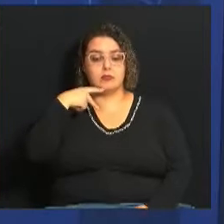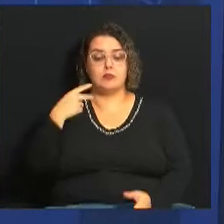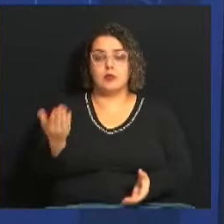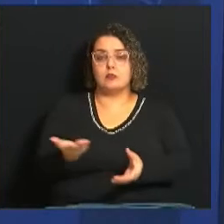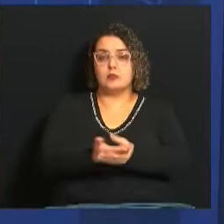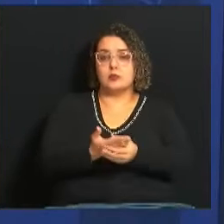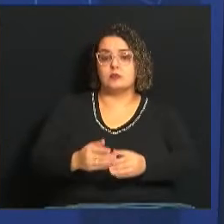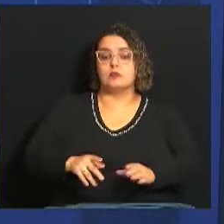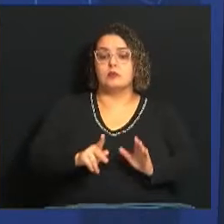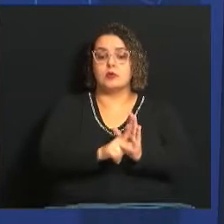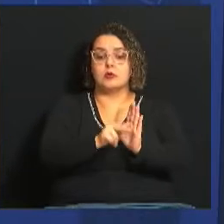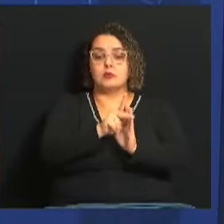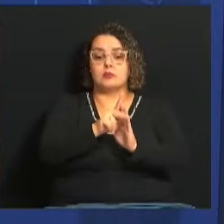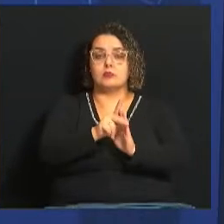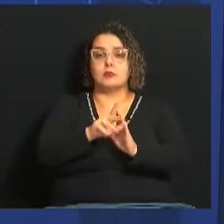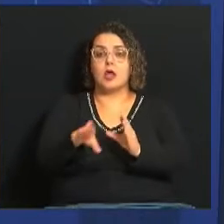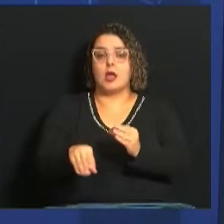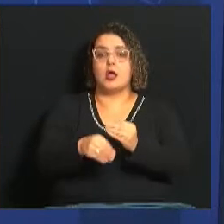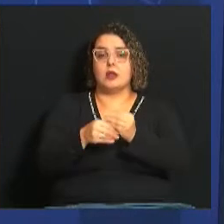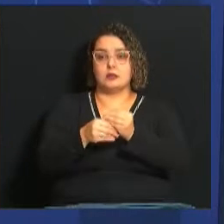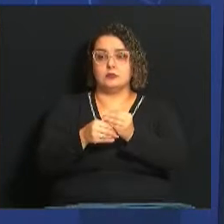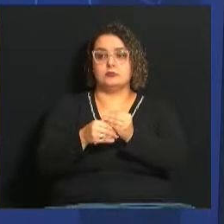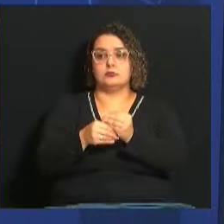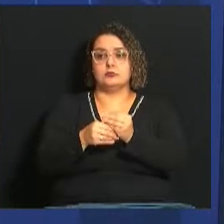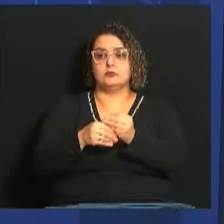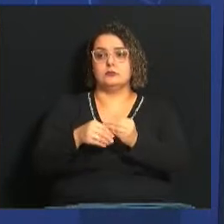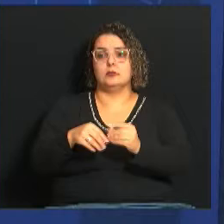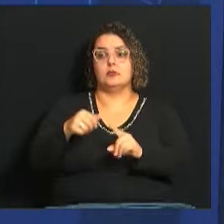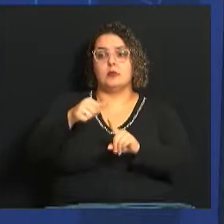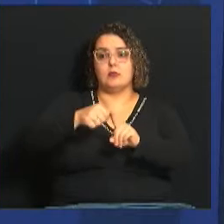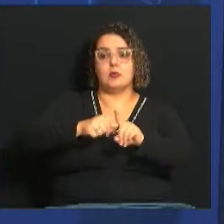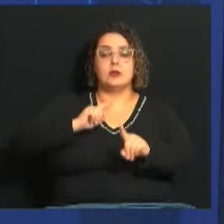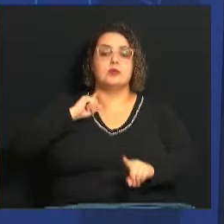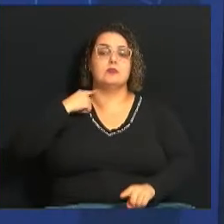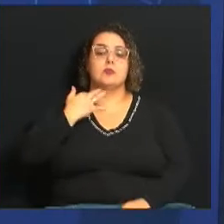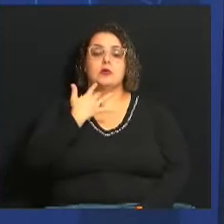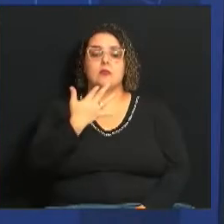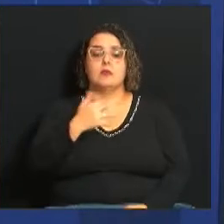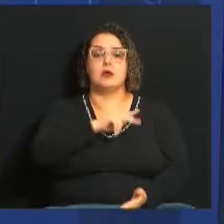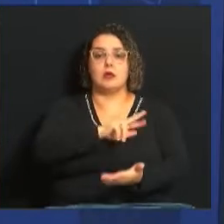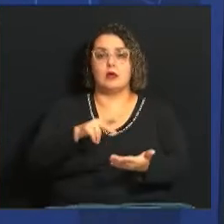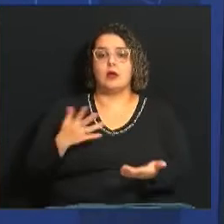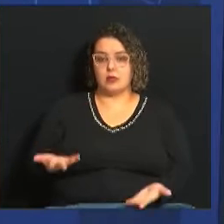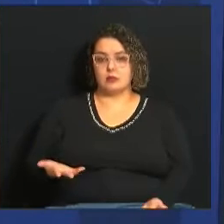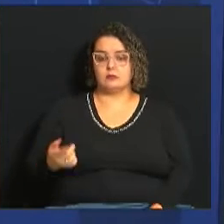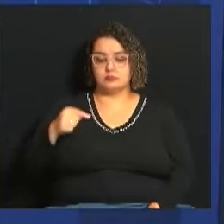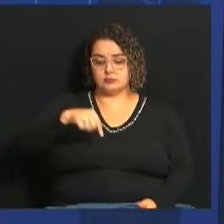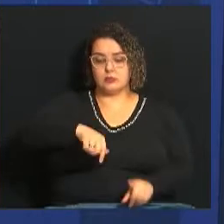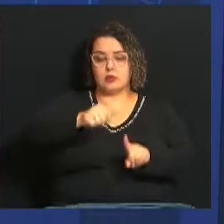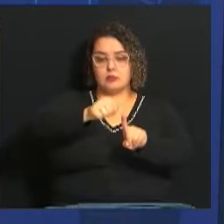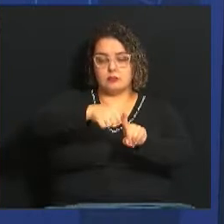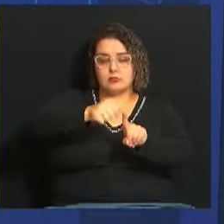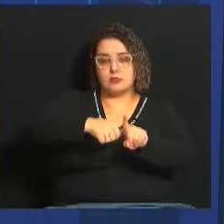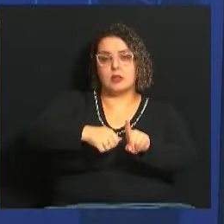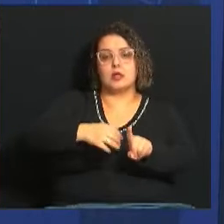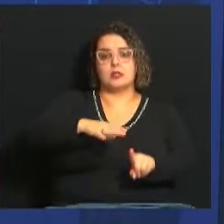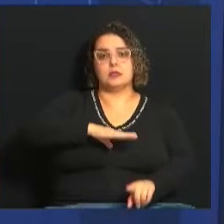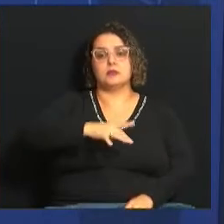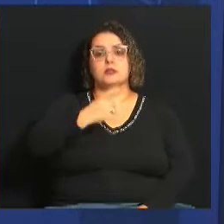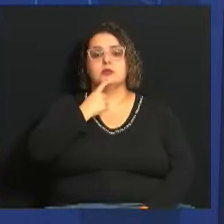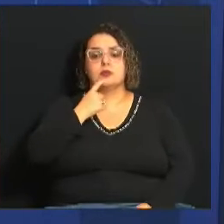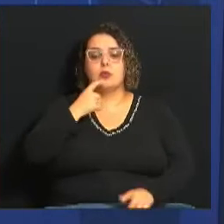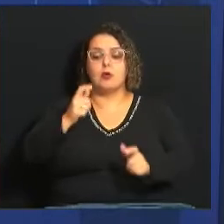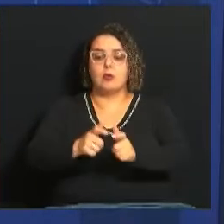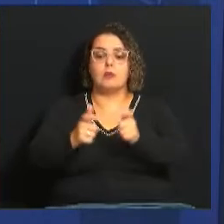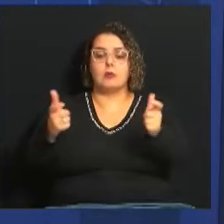projeto para adicionar o Maio Furta-Cor no calendário de Campinas. O objetivo é aumentar